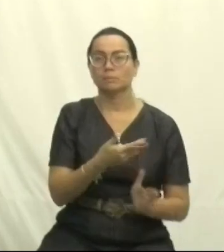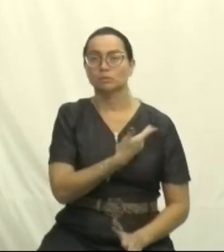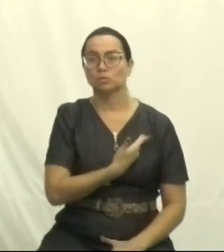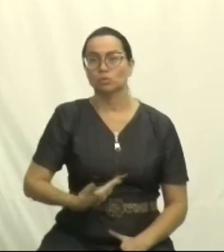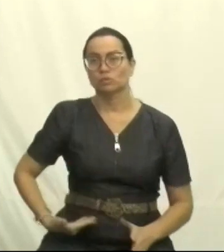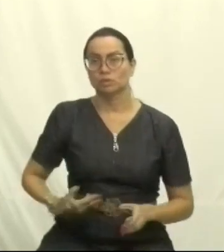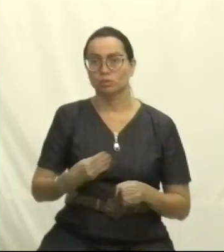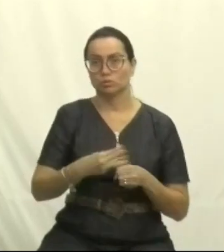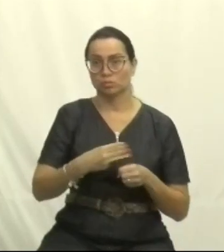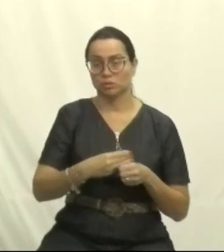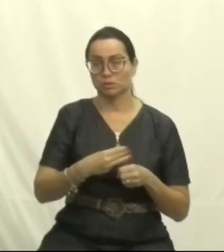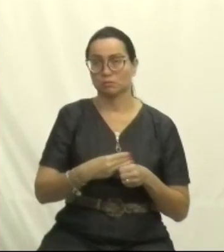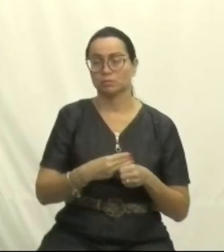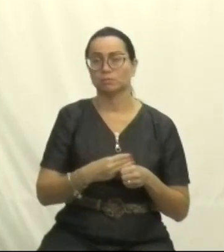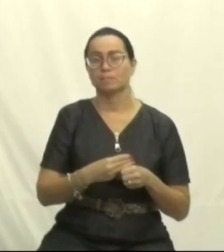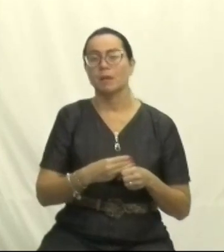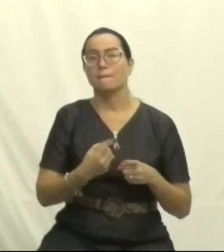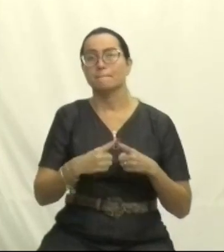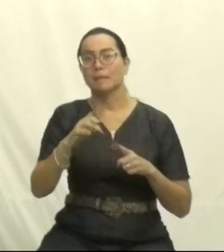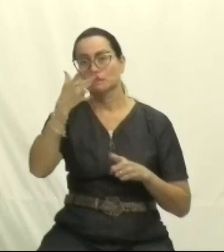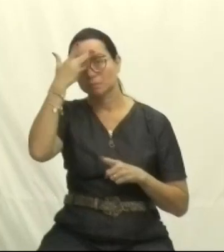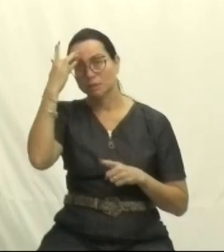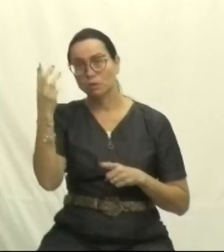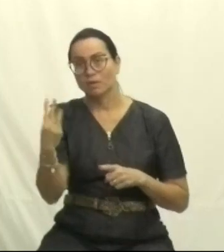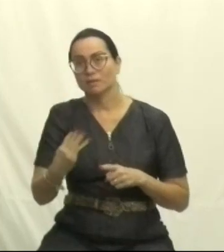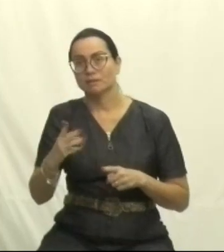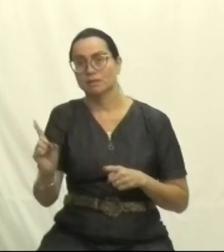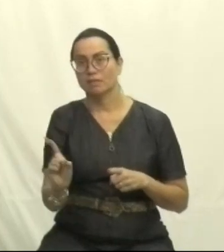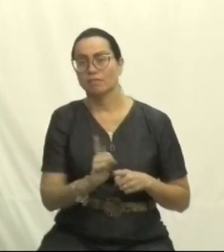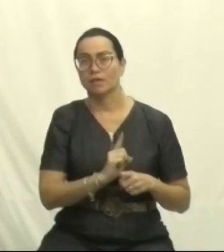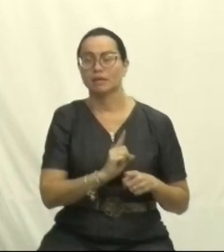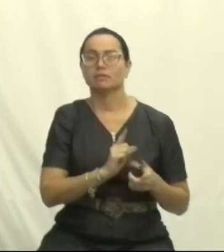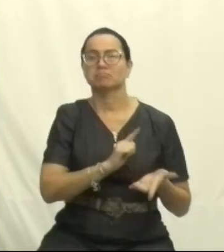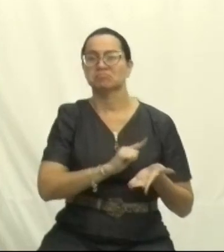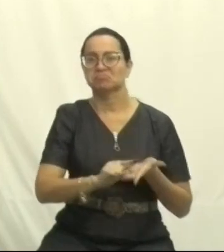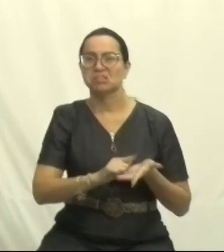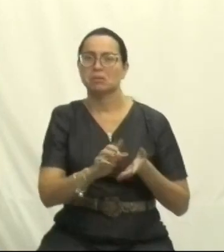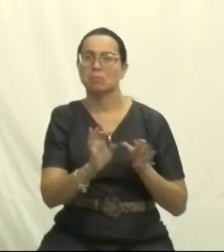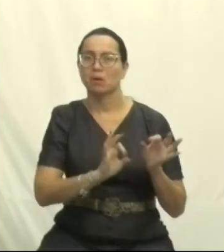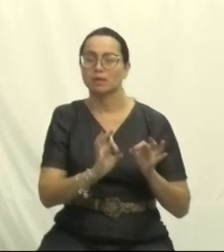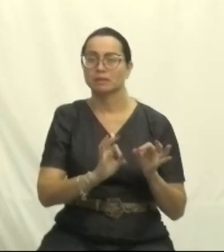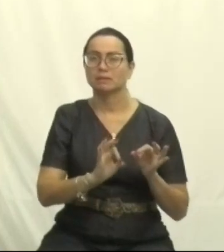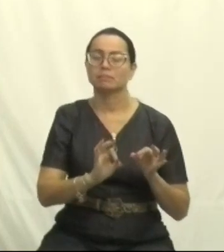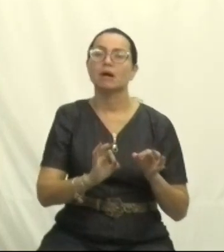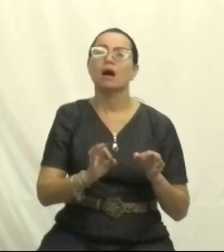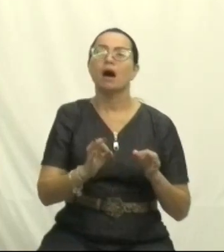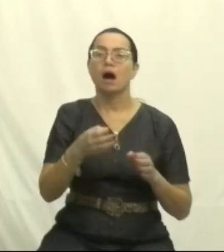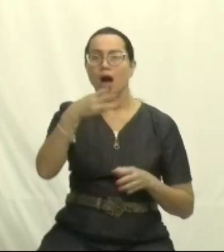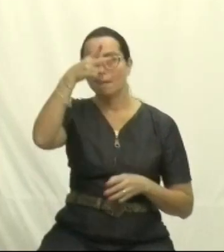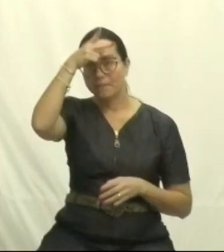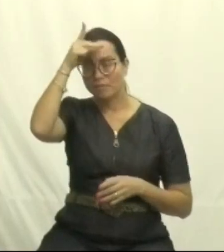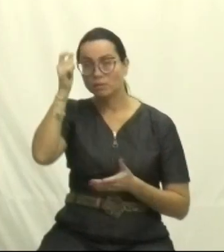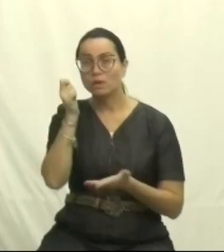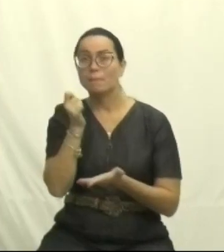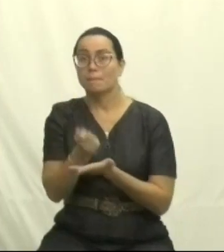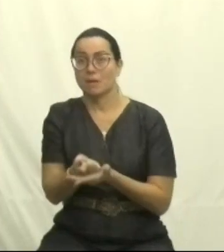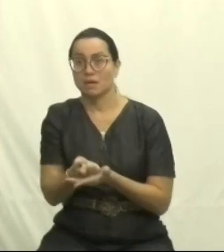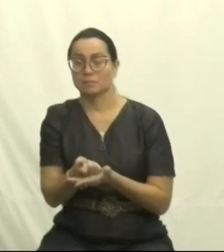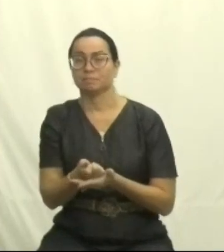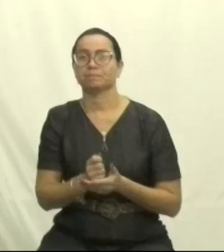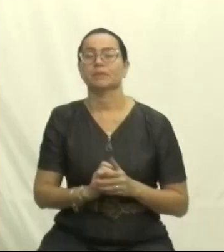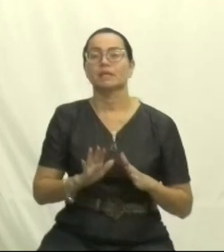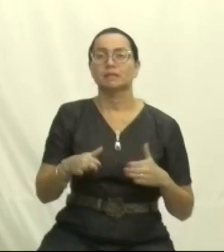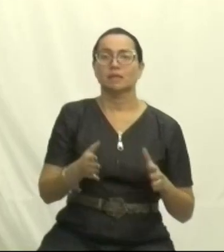legalidade e constitucionalidade e encaminhou à Comissão de Fiscalização. Comissão de Fiscalização, Controle e Orçamento opinou pela